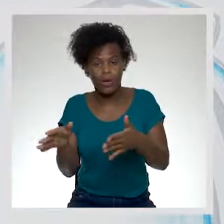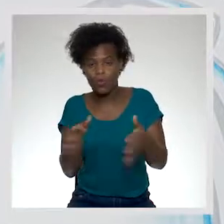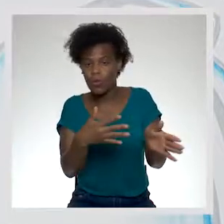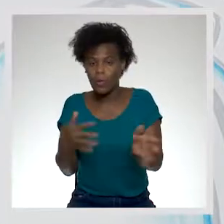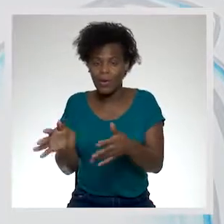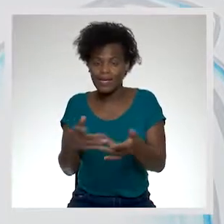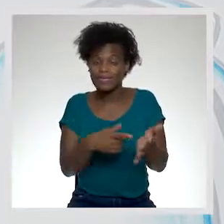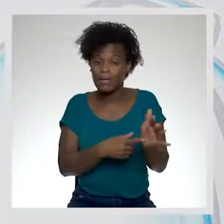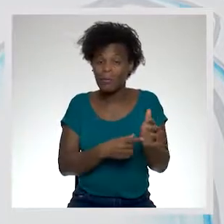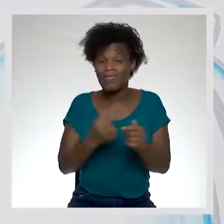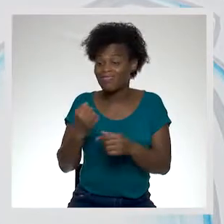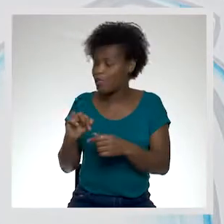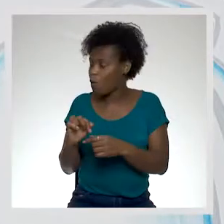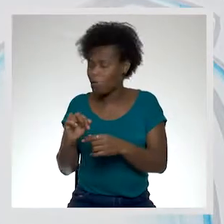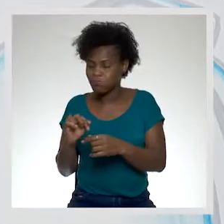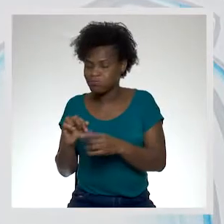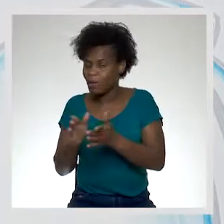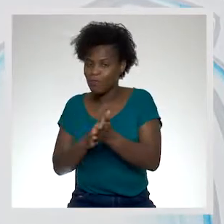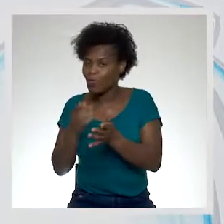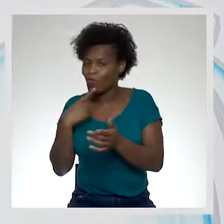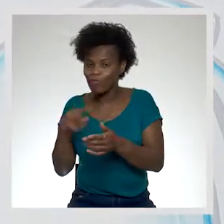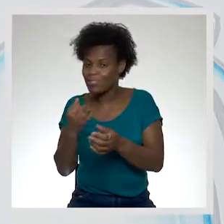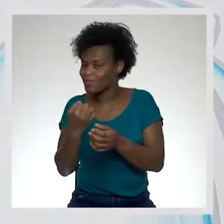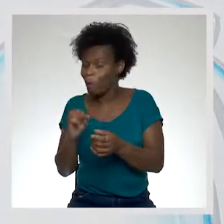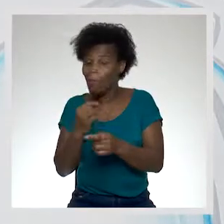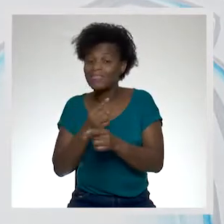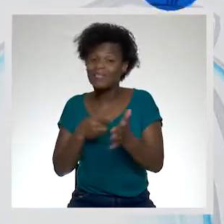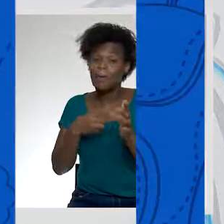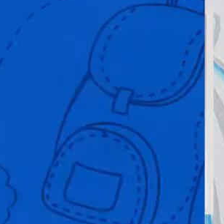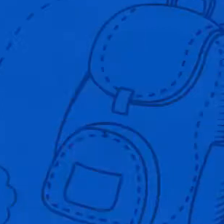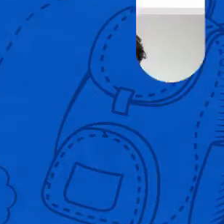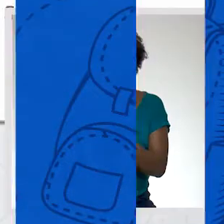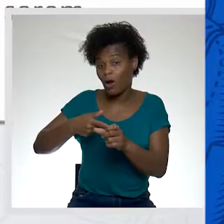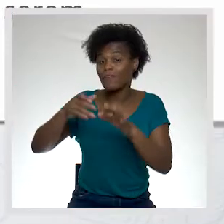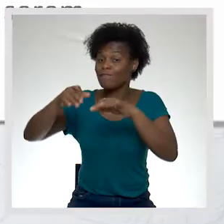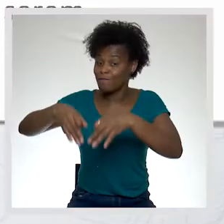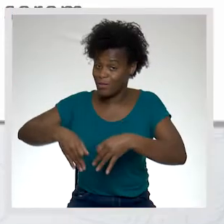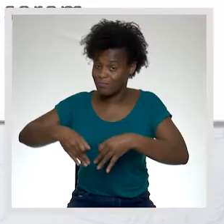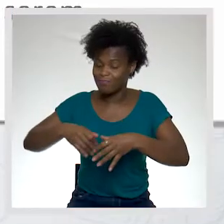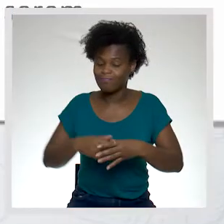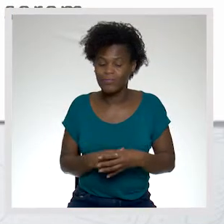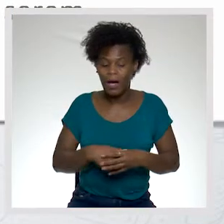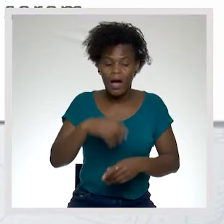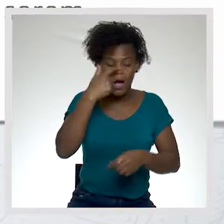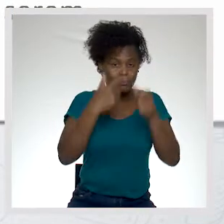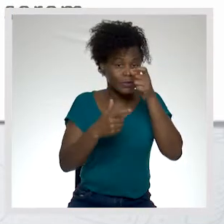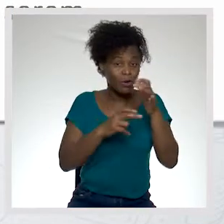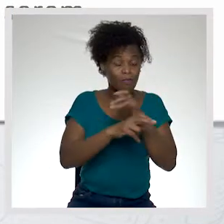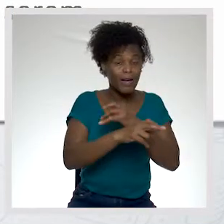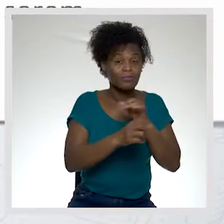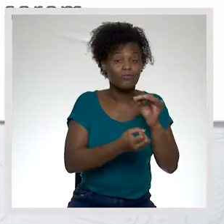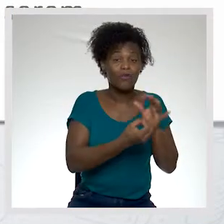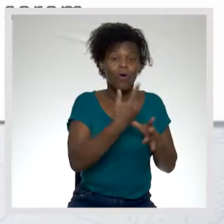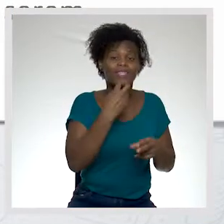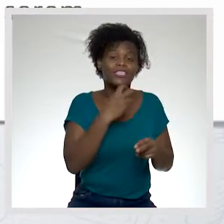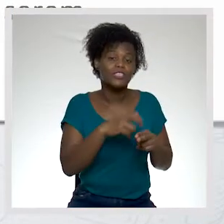os não renováveis são aqueles que não renovam, o caso do petróleo. o ser humano recorre a fontes de energia